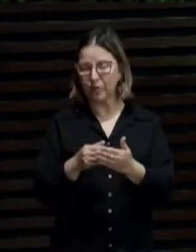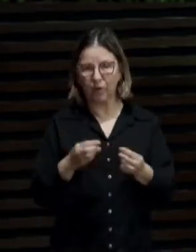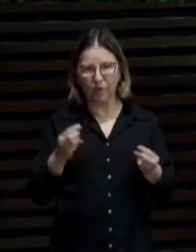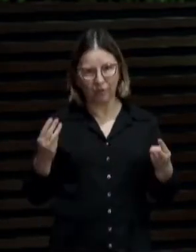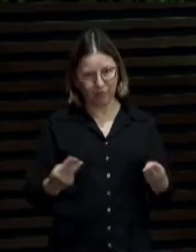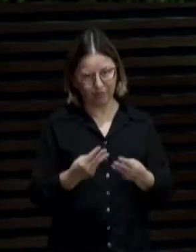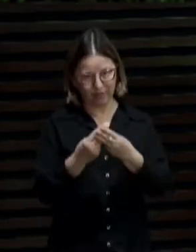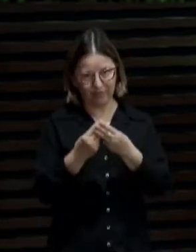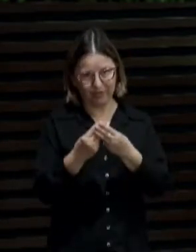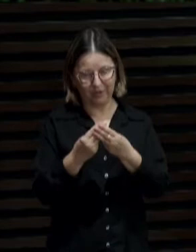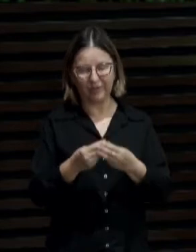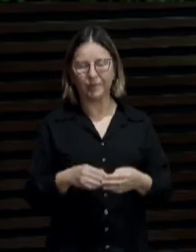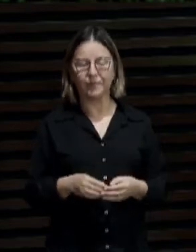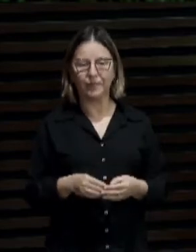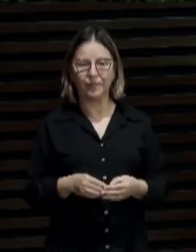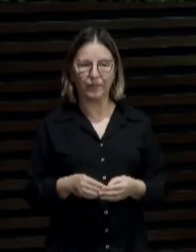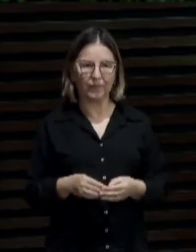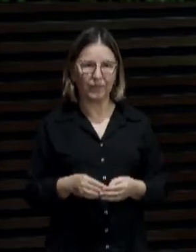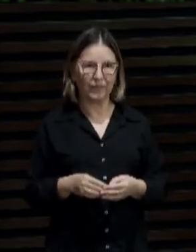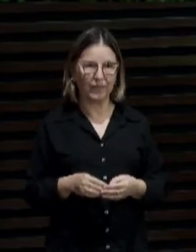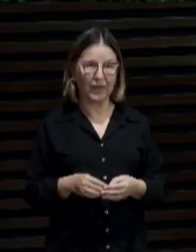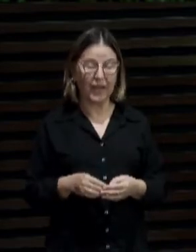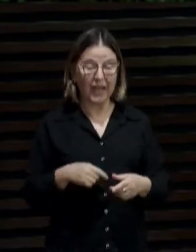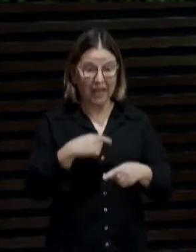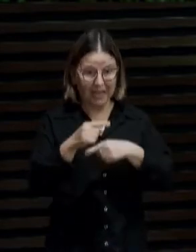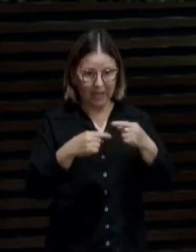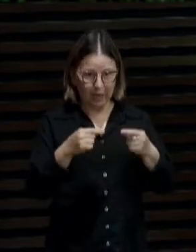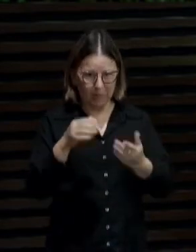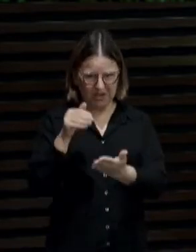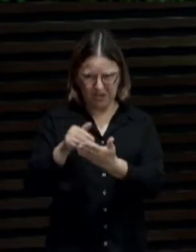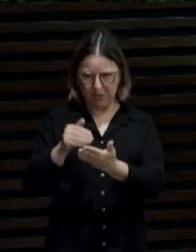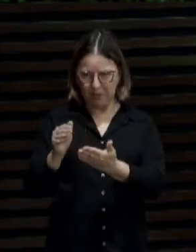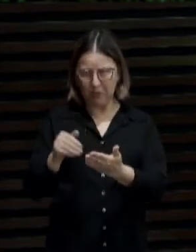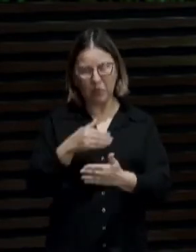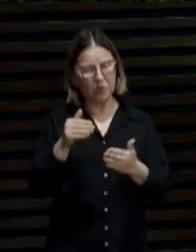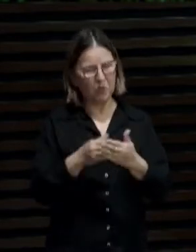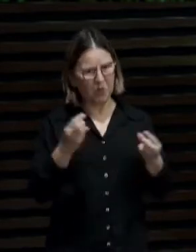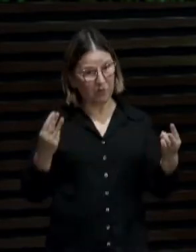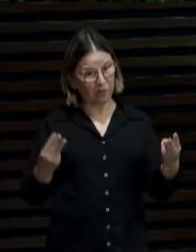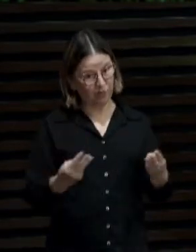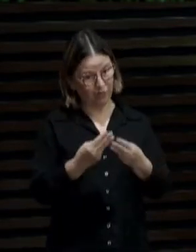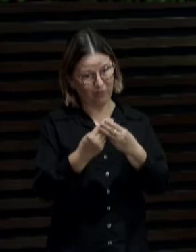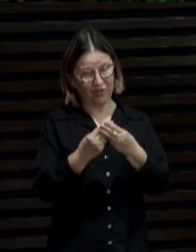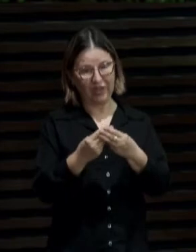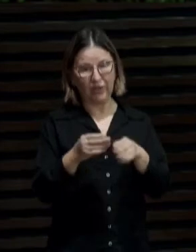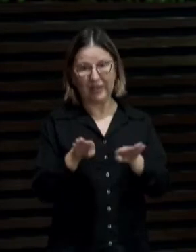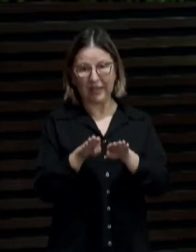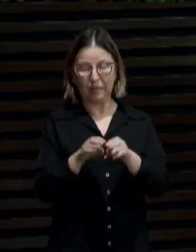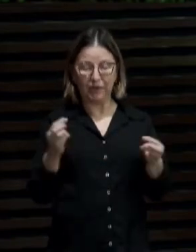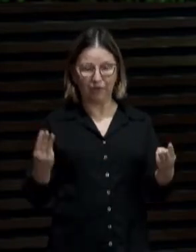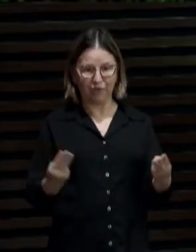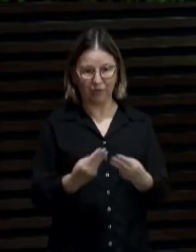anos após o imperador Cláudio expulsar todos os judeus de Roma, não se importando se fossem ou não cristãos, eles